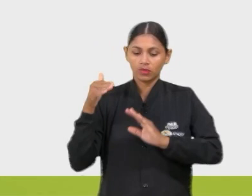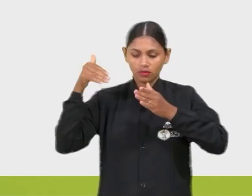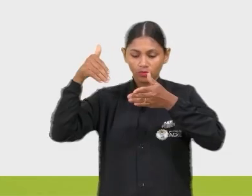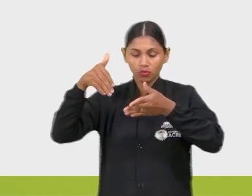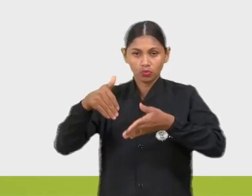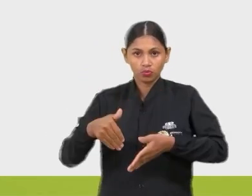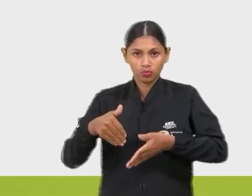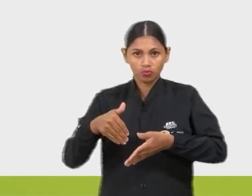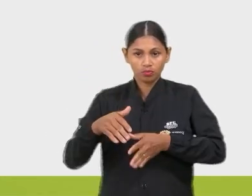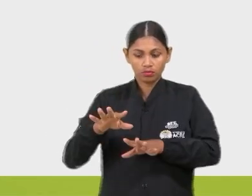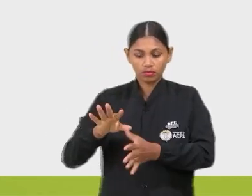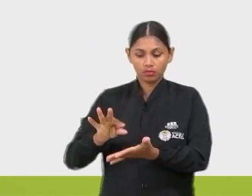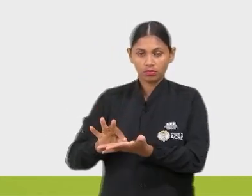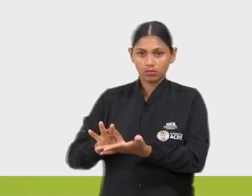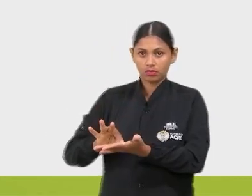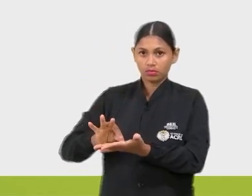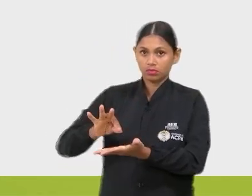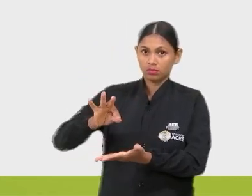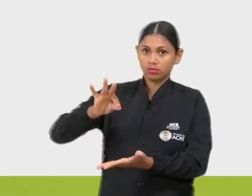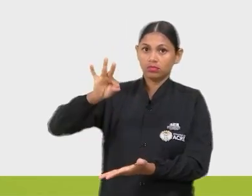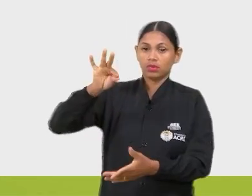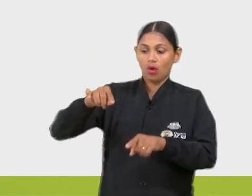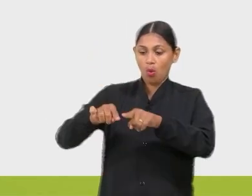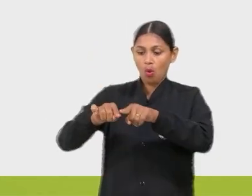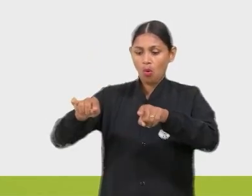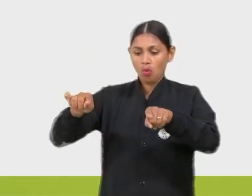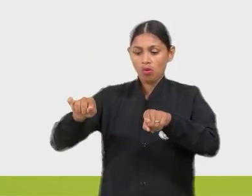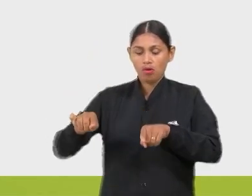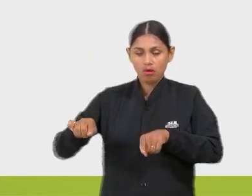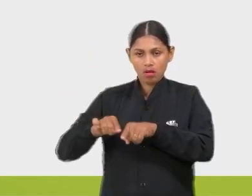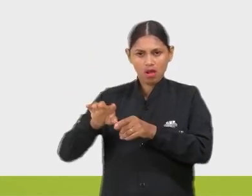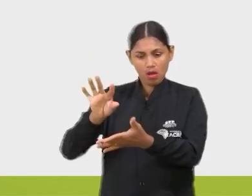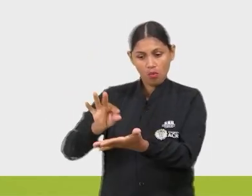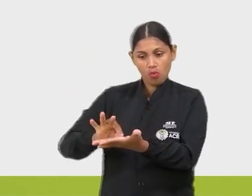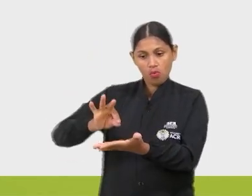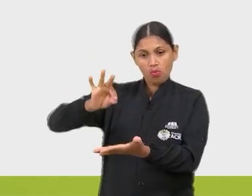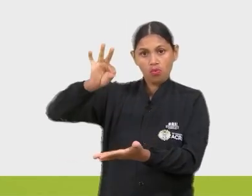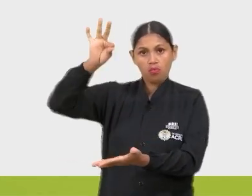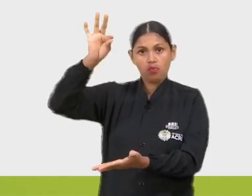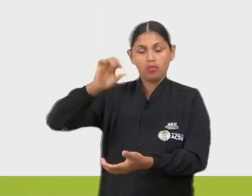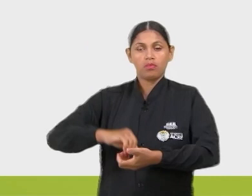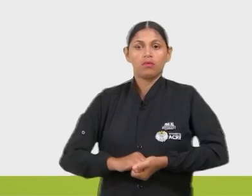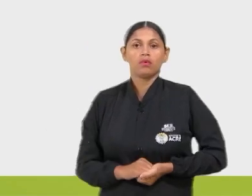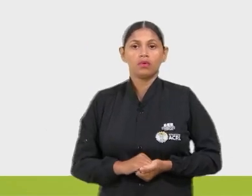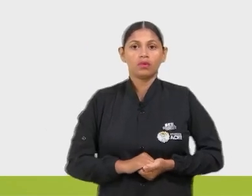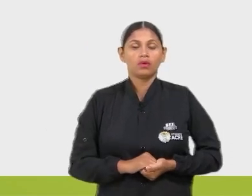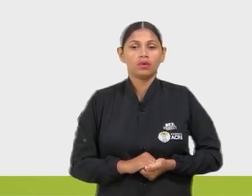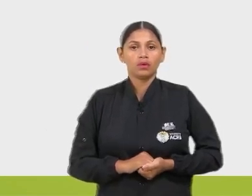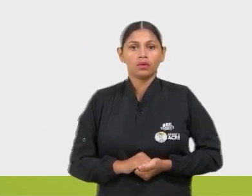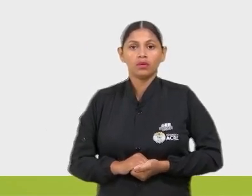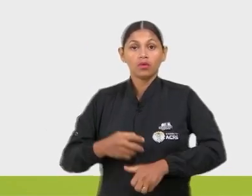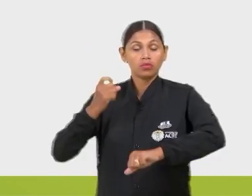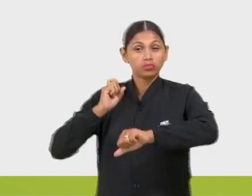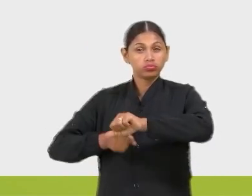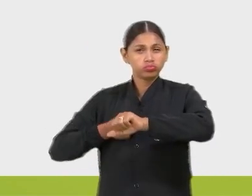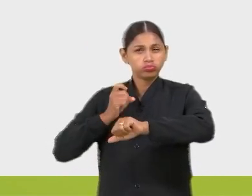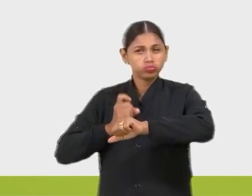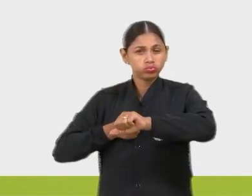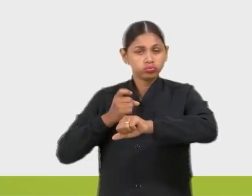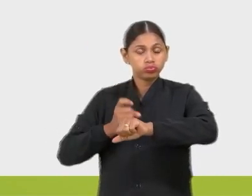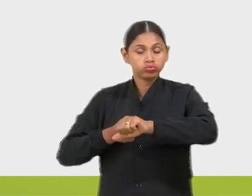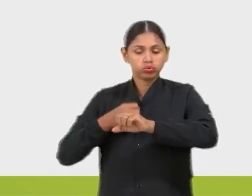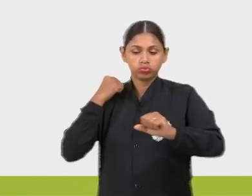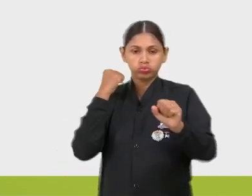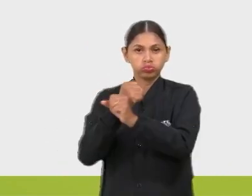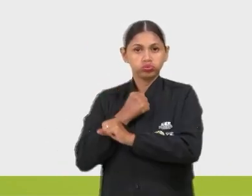hein? A altura está bem aqui, no centro da pirâmide. O volume do concreto em metros cúbicos necessário para a